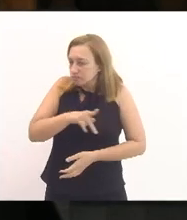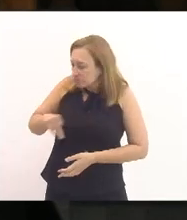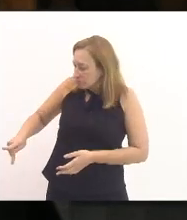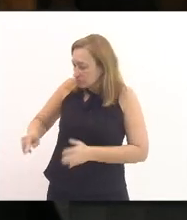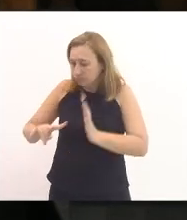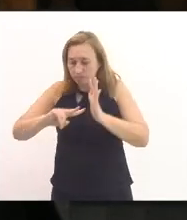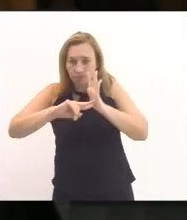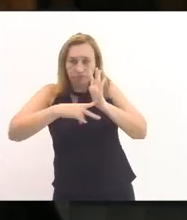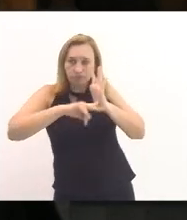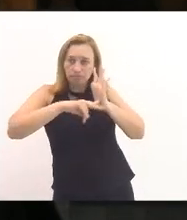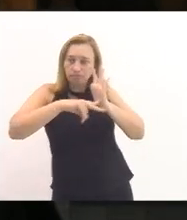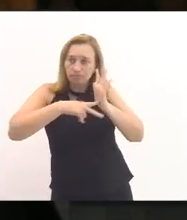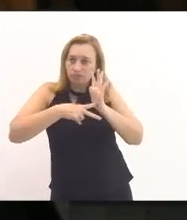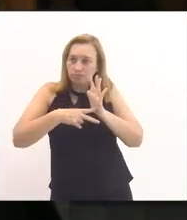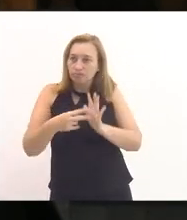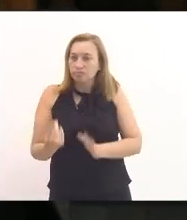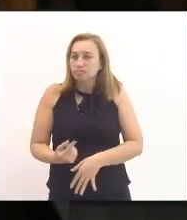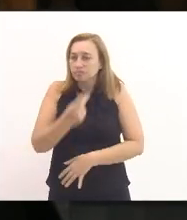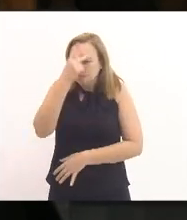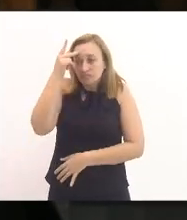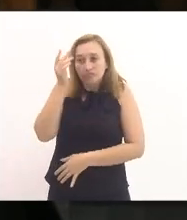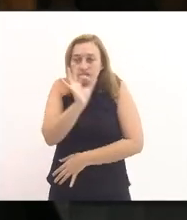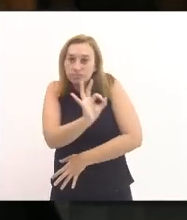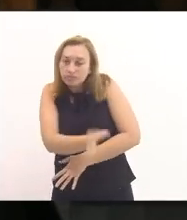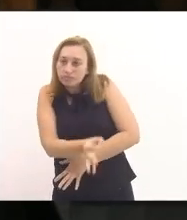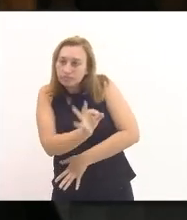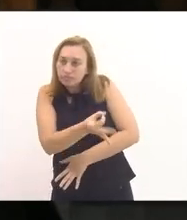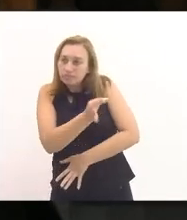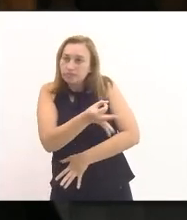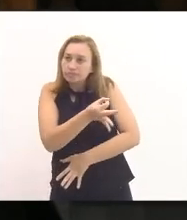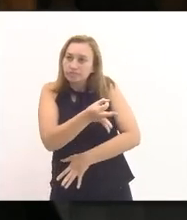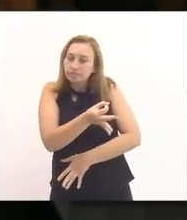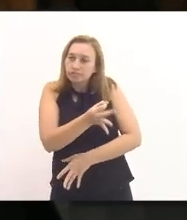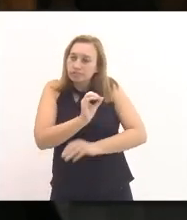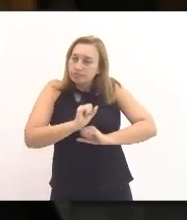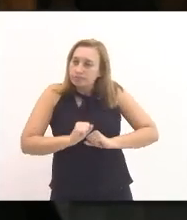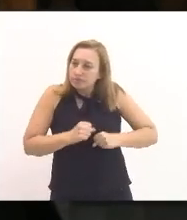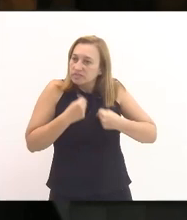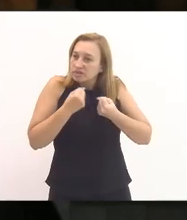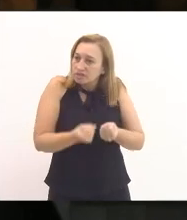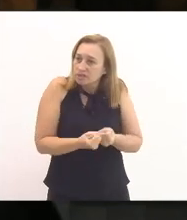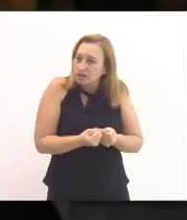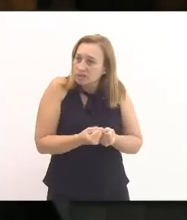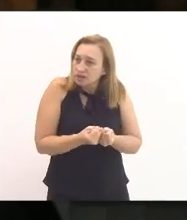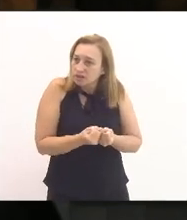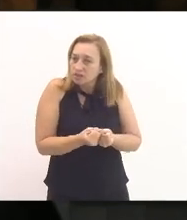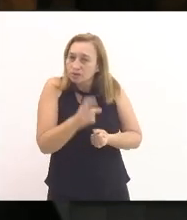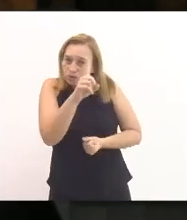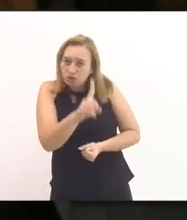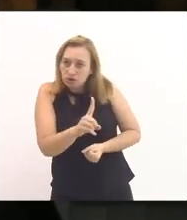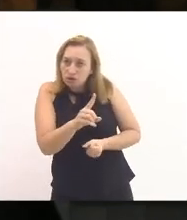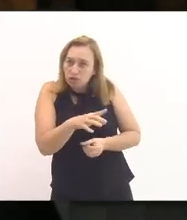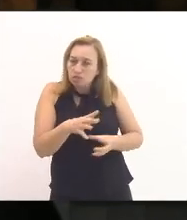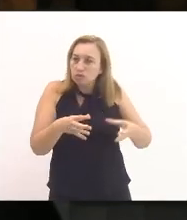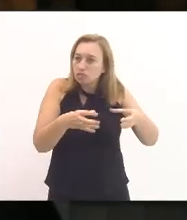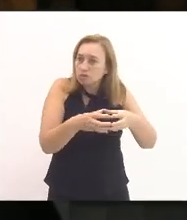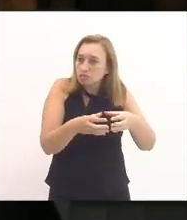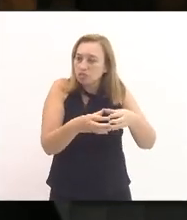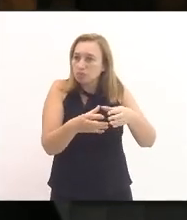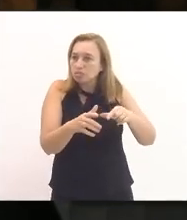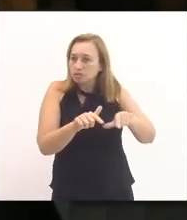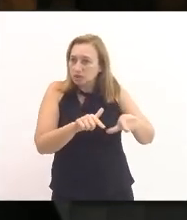sindicato alguém que necessariamente vai estar defendendo os print das suas categorias